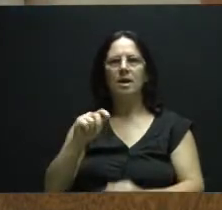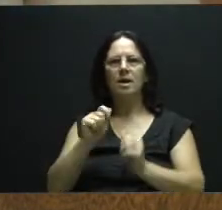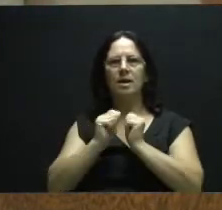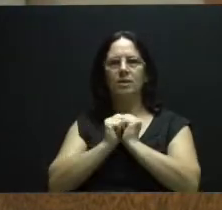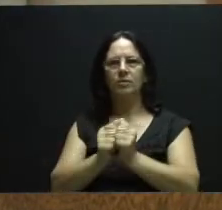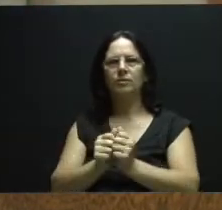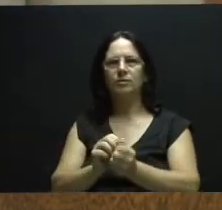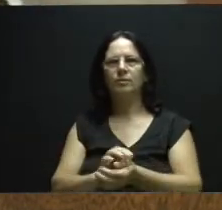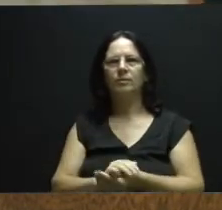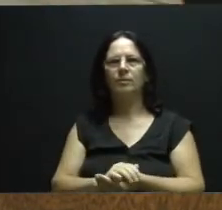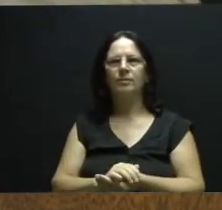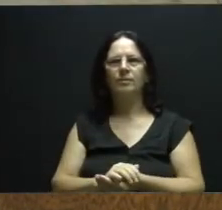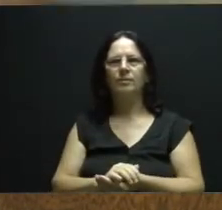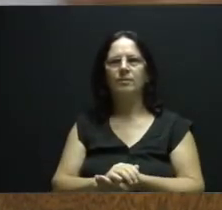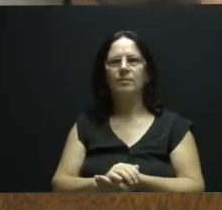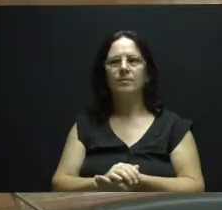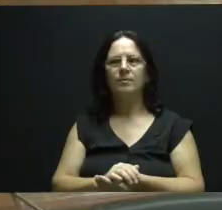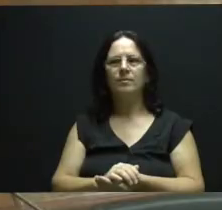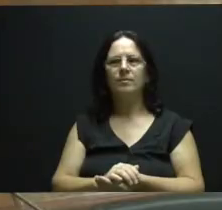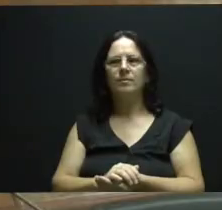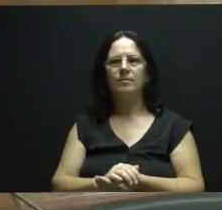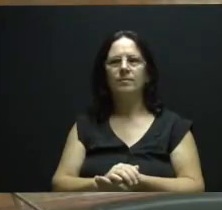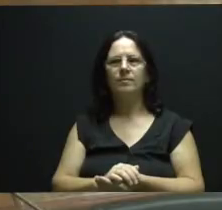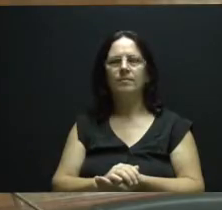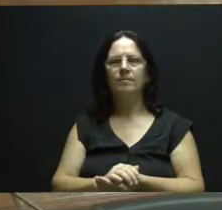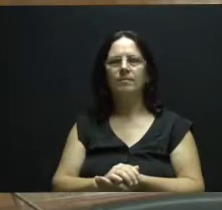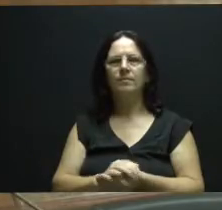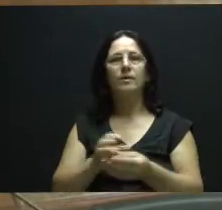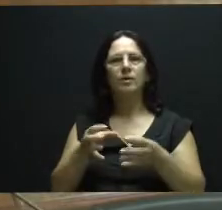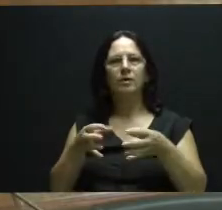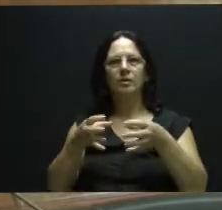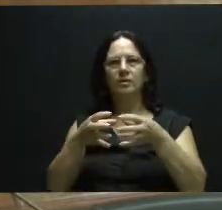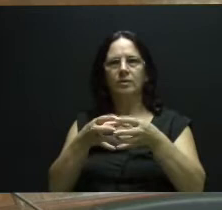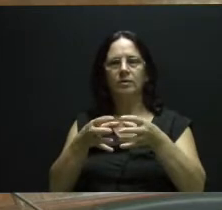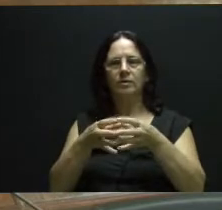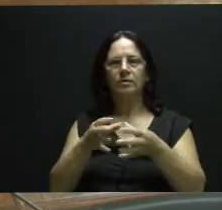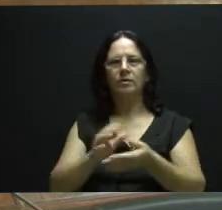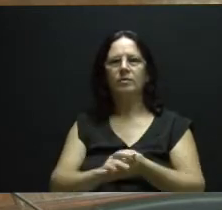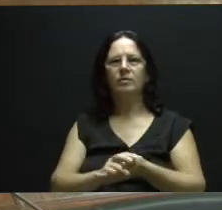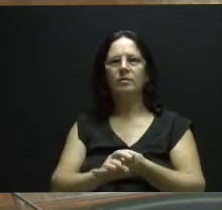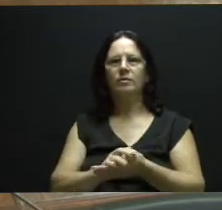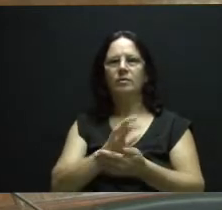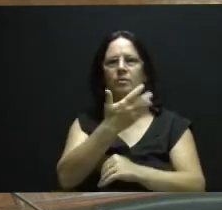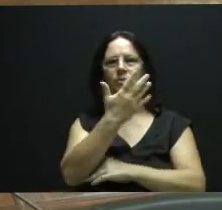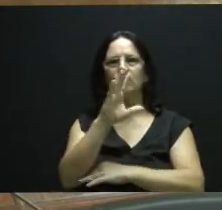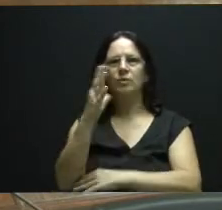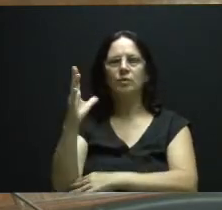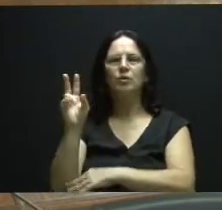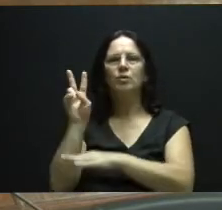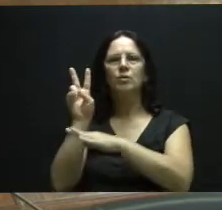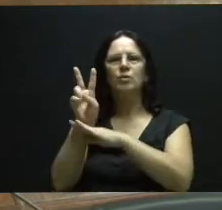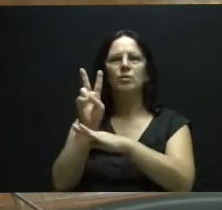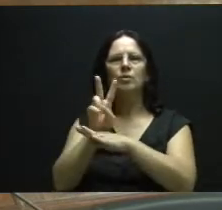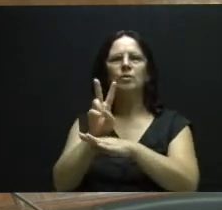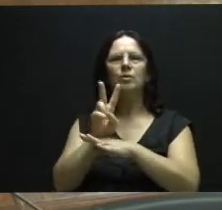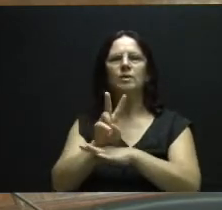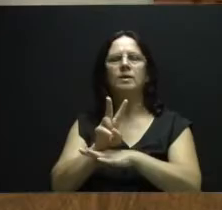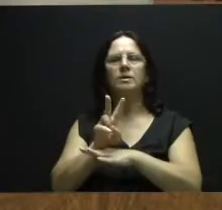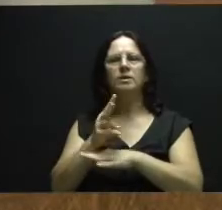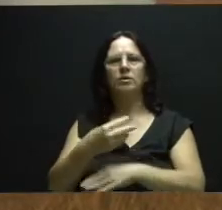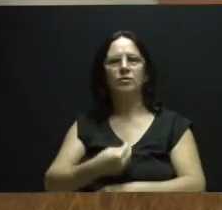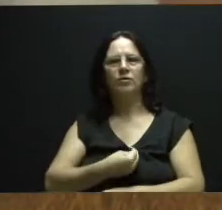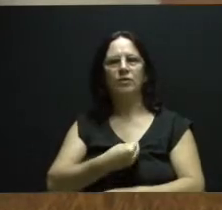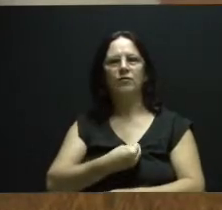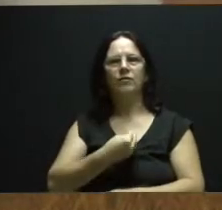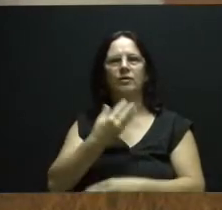membro da comissão de meio ambiente e proteção e bem-estar da vida